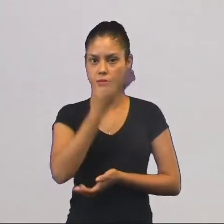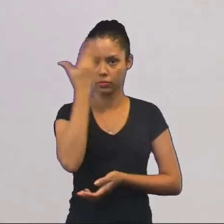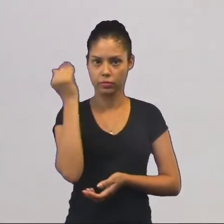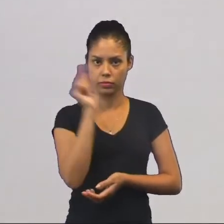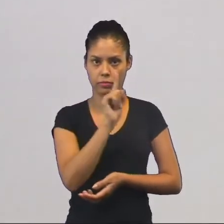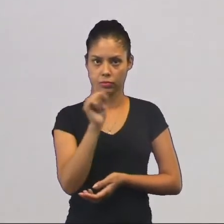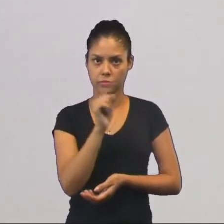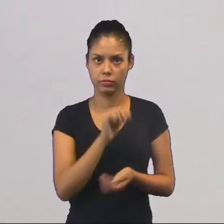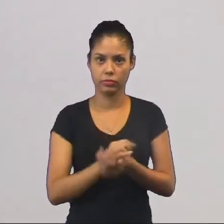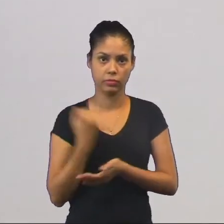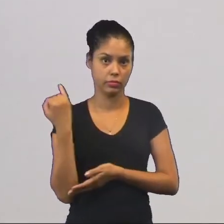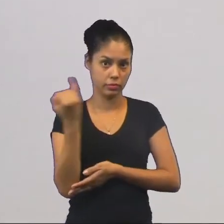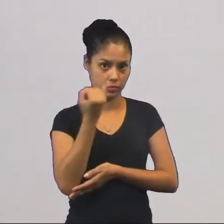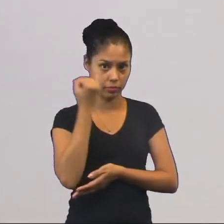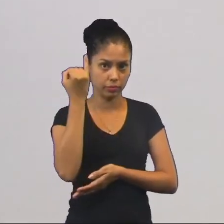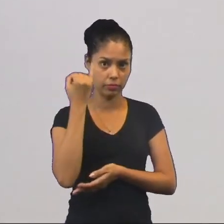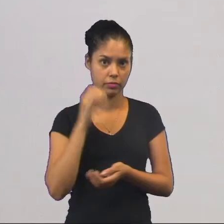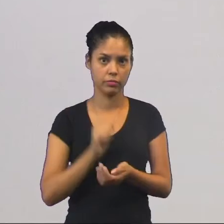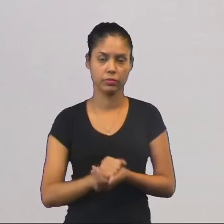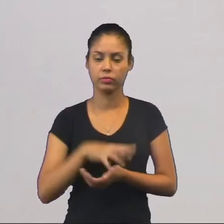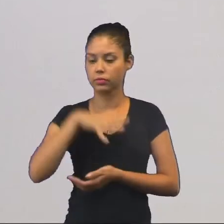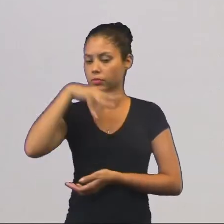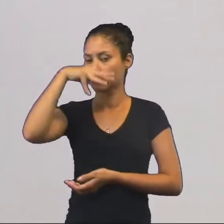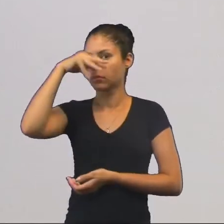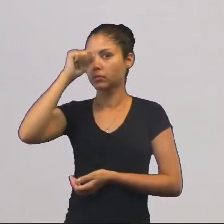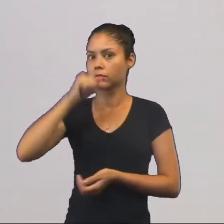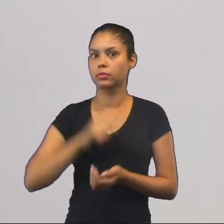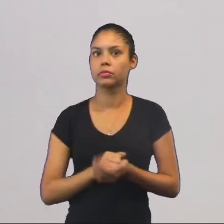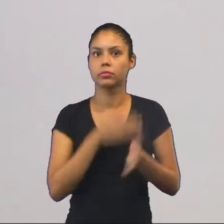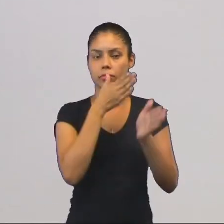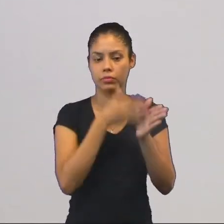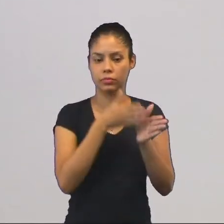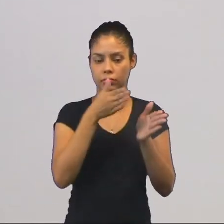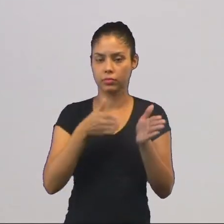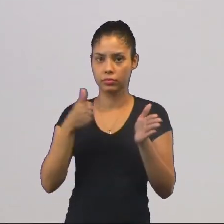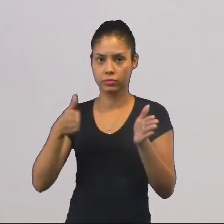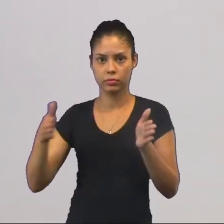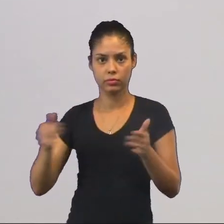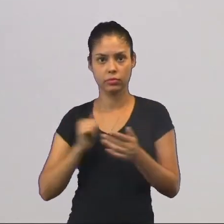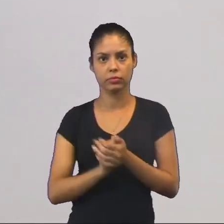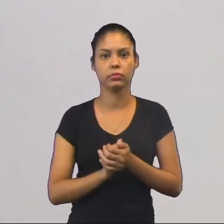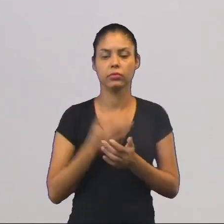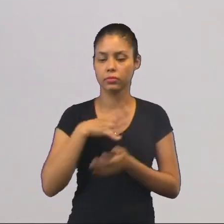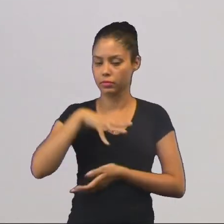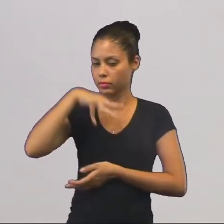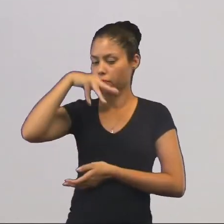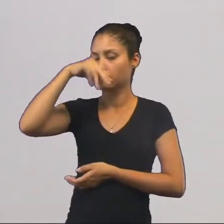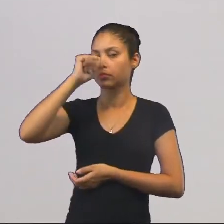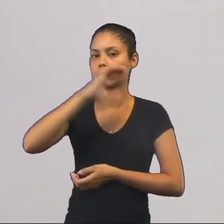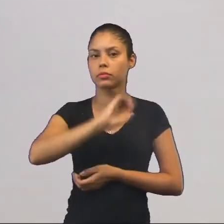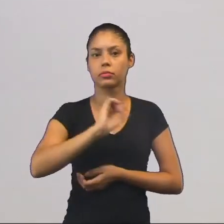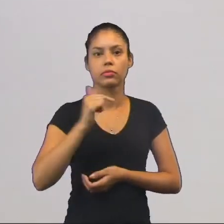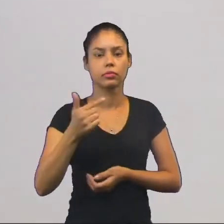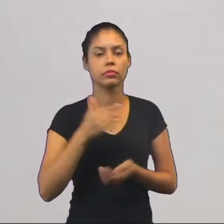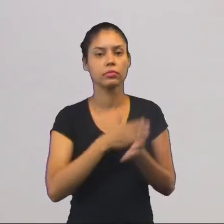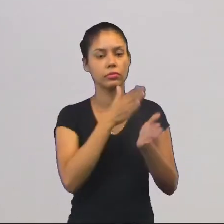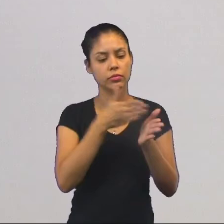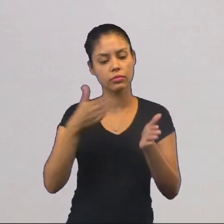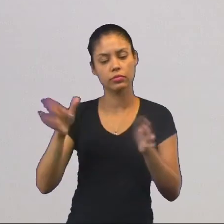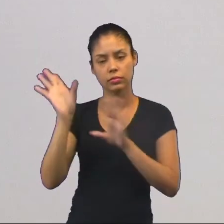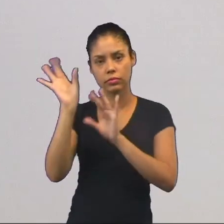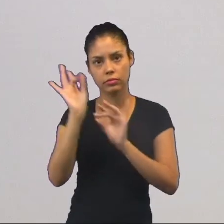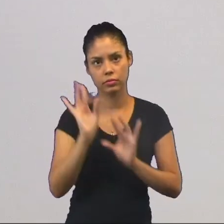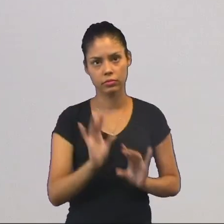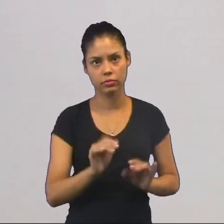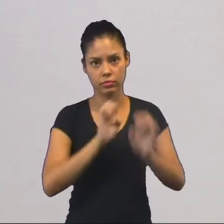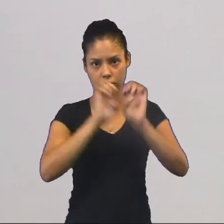esquecer também que é essencial que a nossa respiração siga essas etapas, que a nossa captação de oxigênio passe por cada